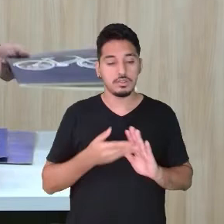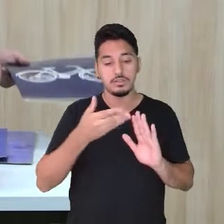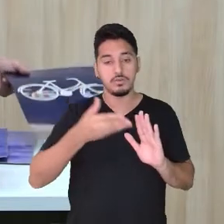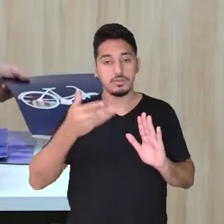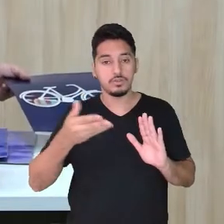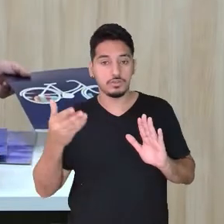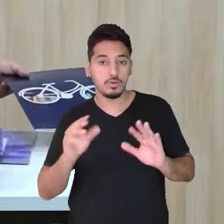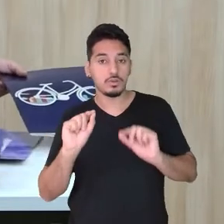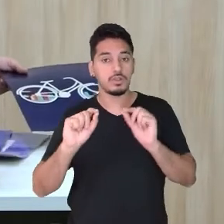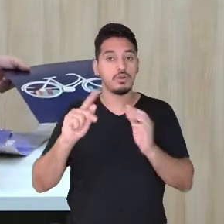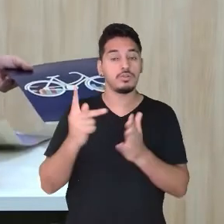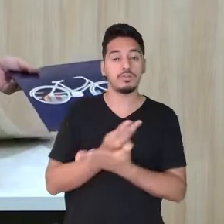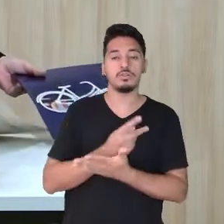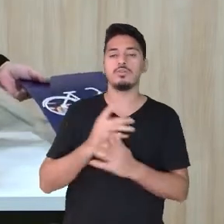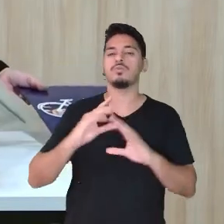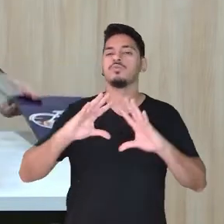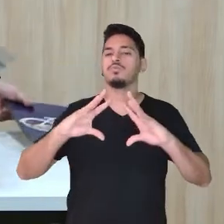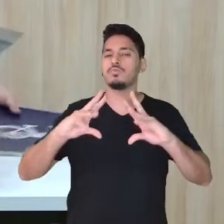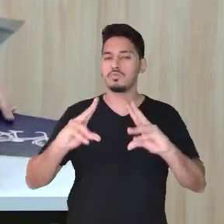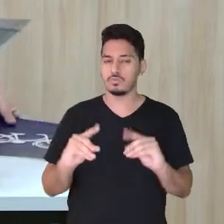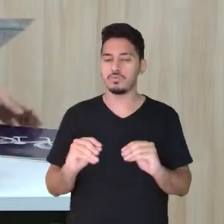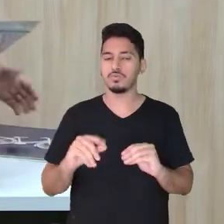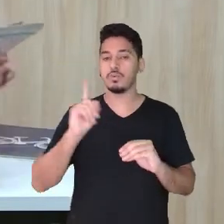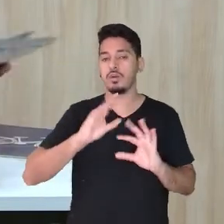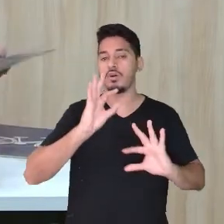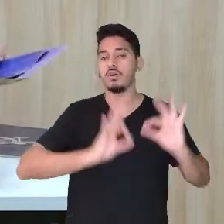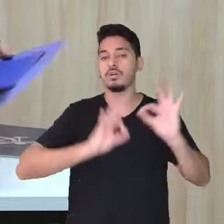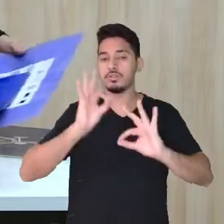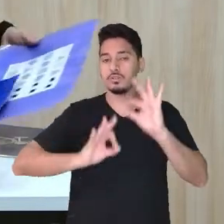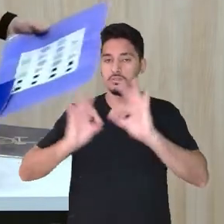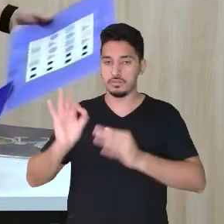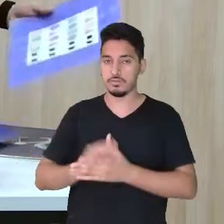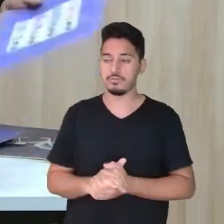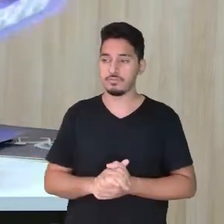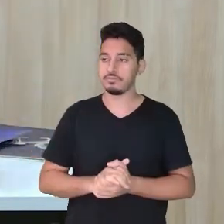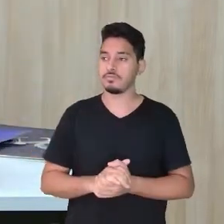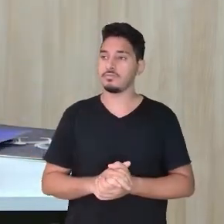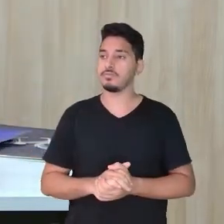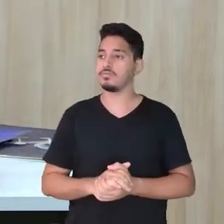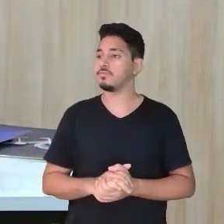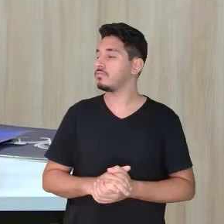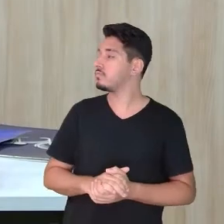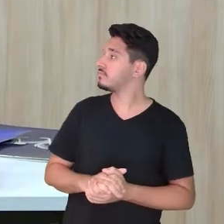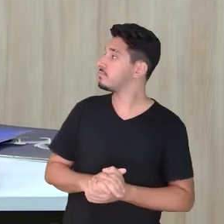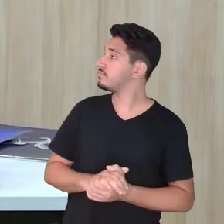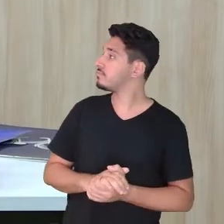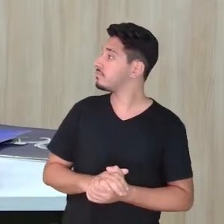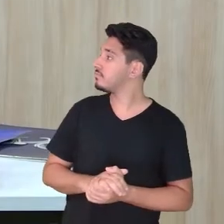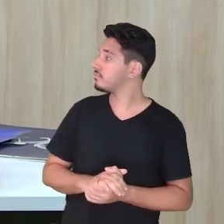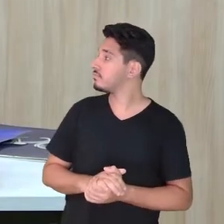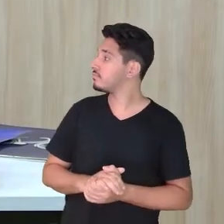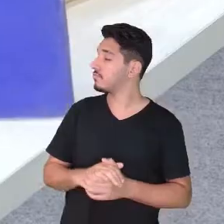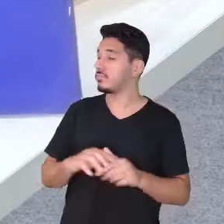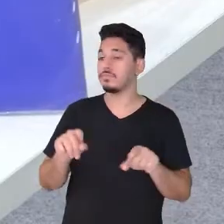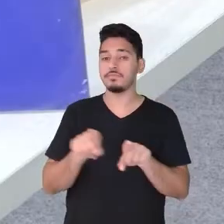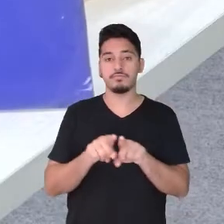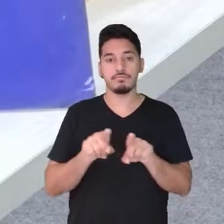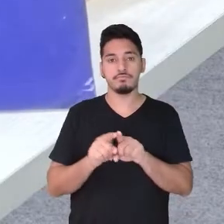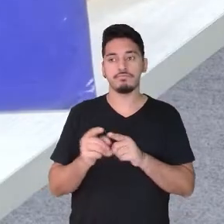os fatos. Tudo isso é organização. Essa daqui também, que pode